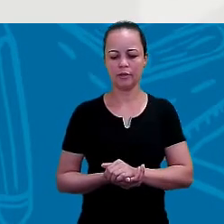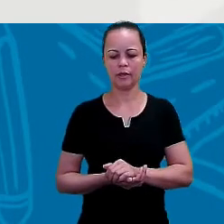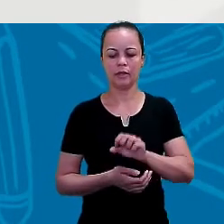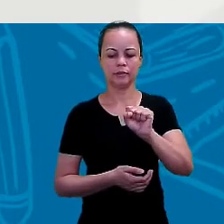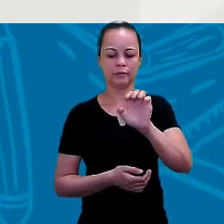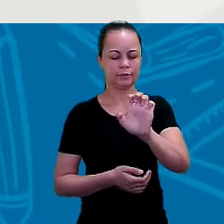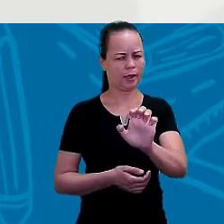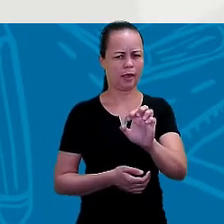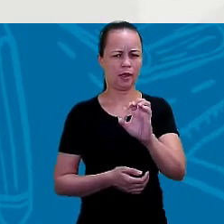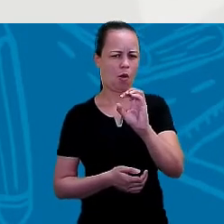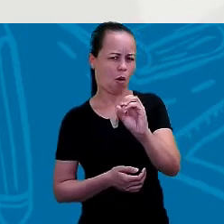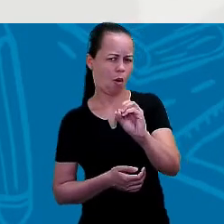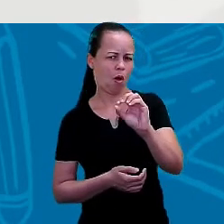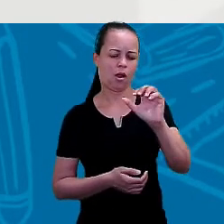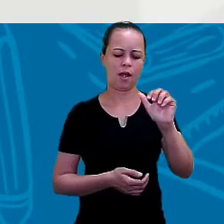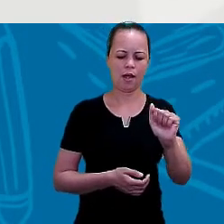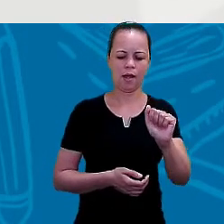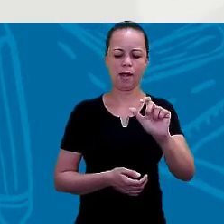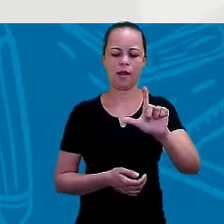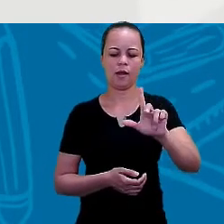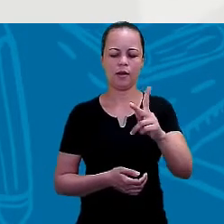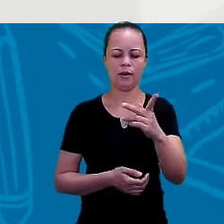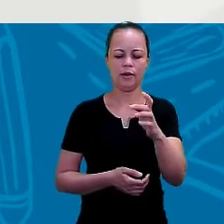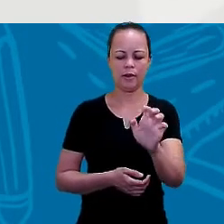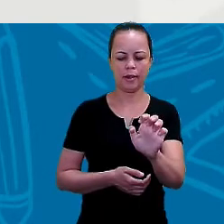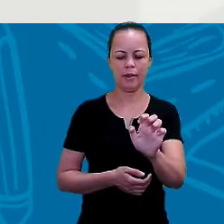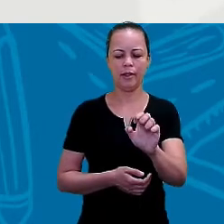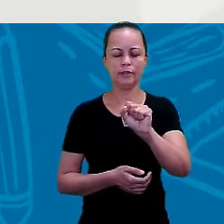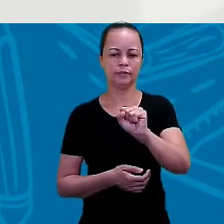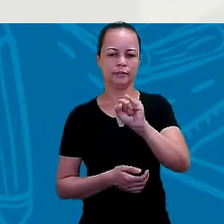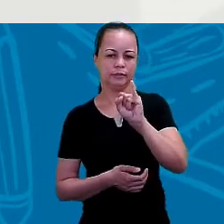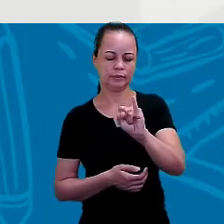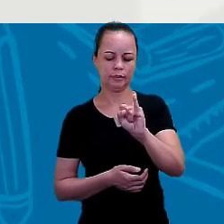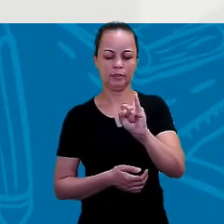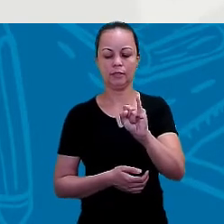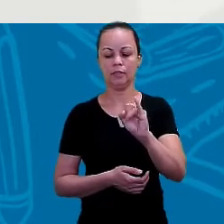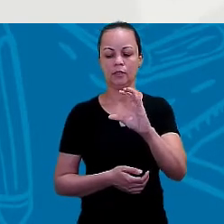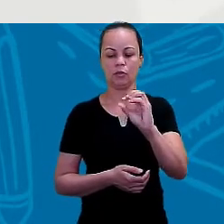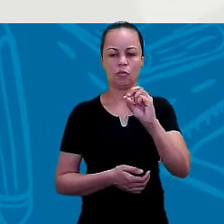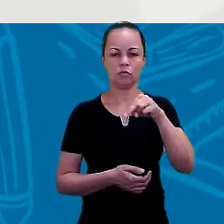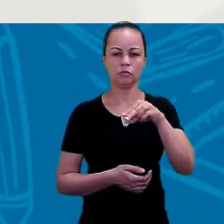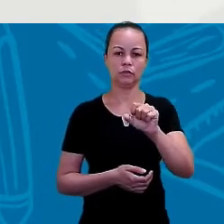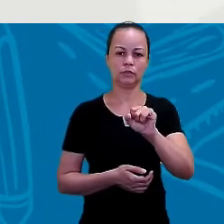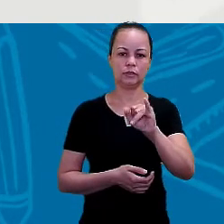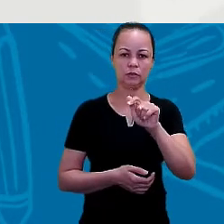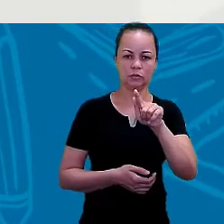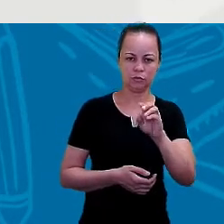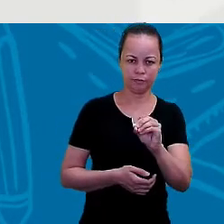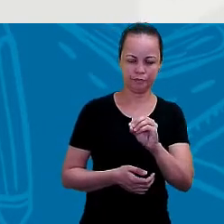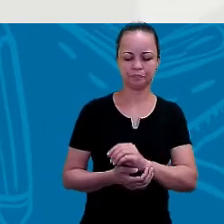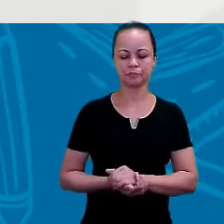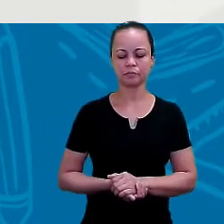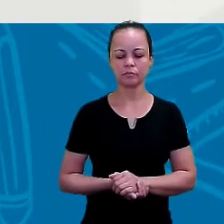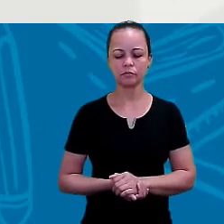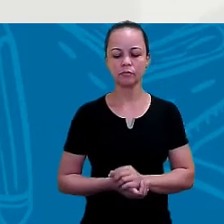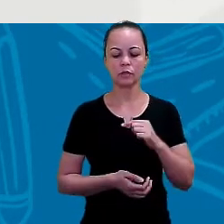-a-lhe-se-consigo. O nós, temos nos,